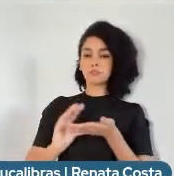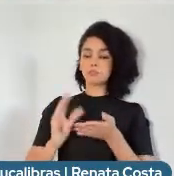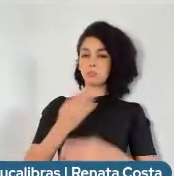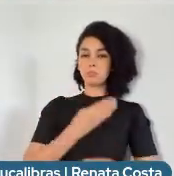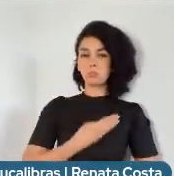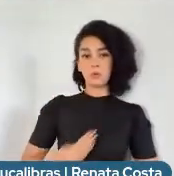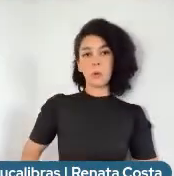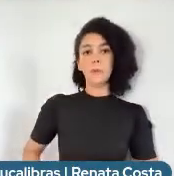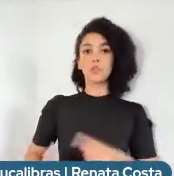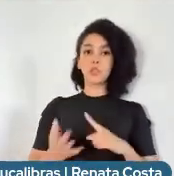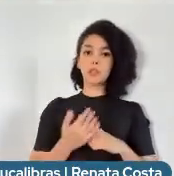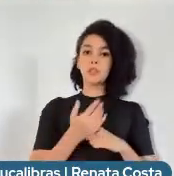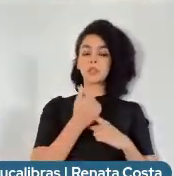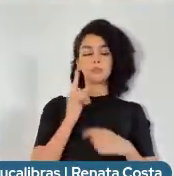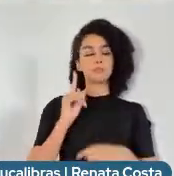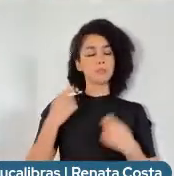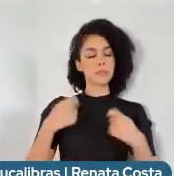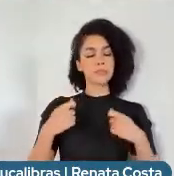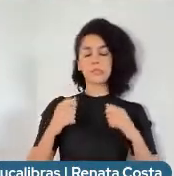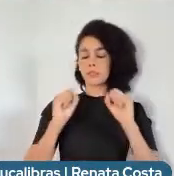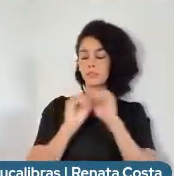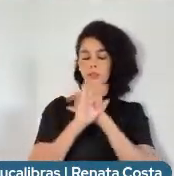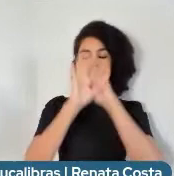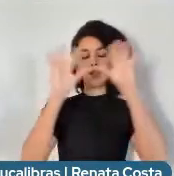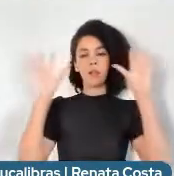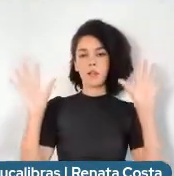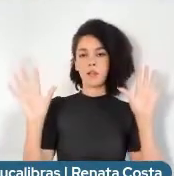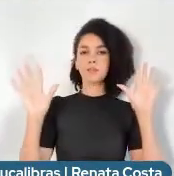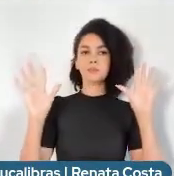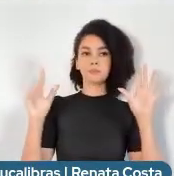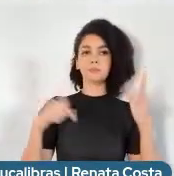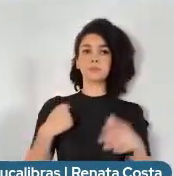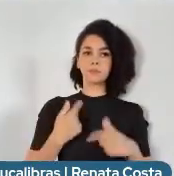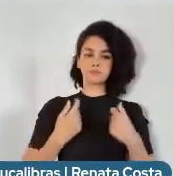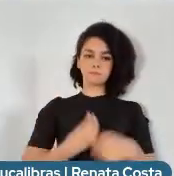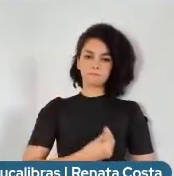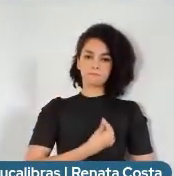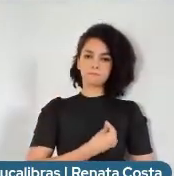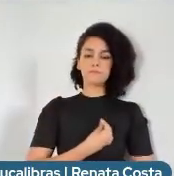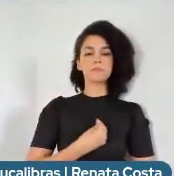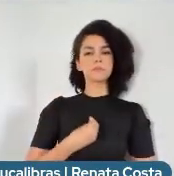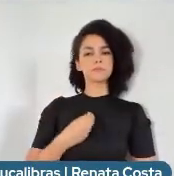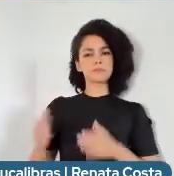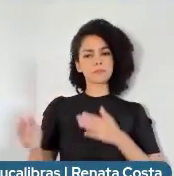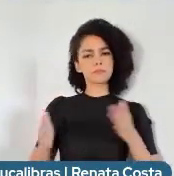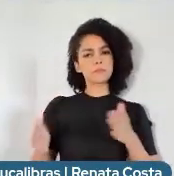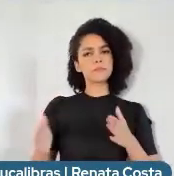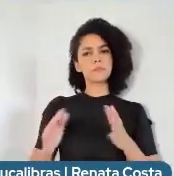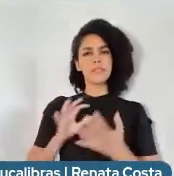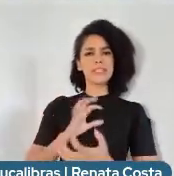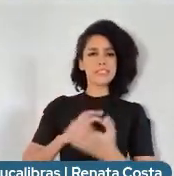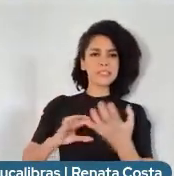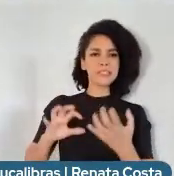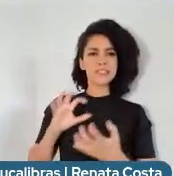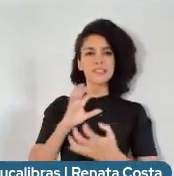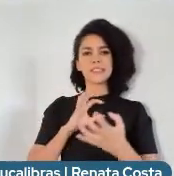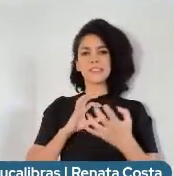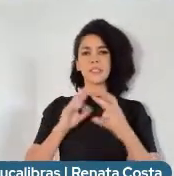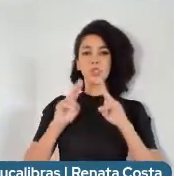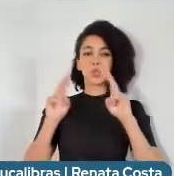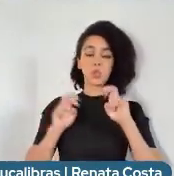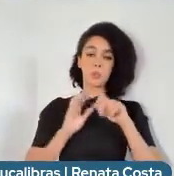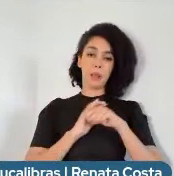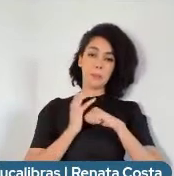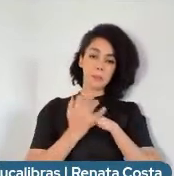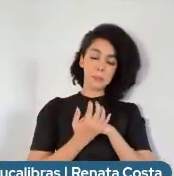acho que isso tem que ficar muito claro. Nós vivemos um período de crise relacionado à pandemia, e eu